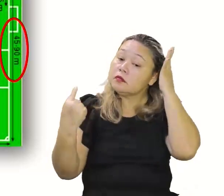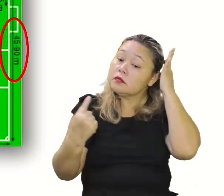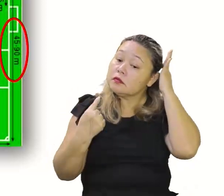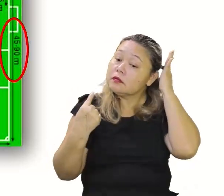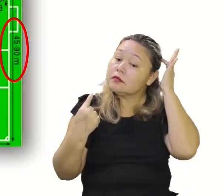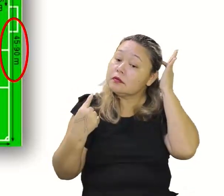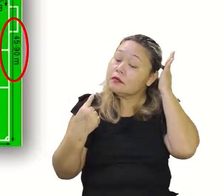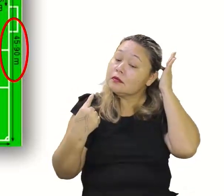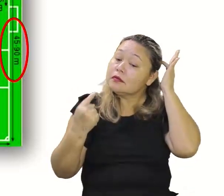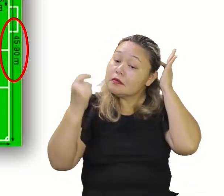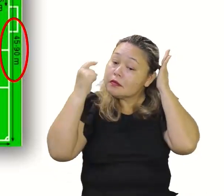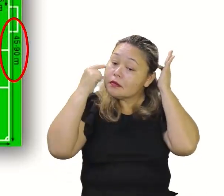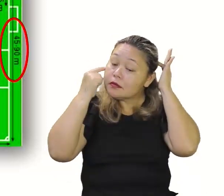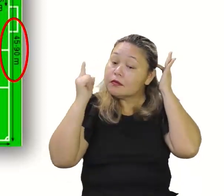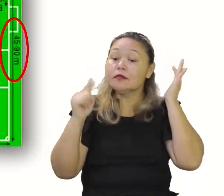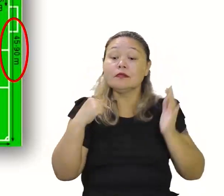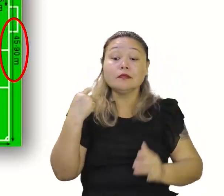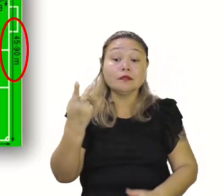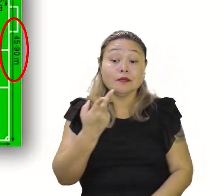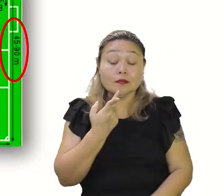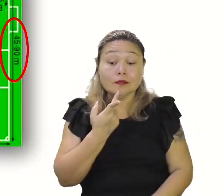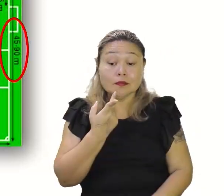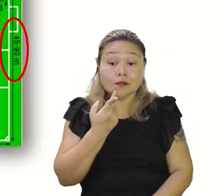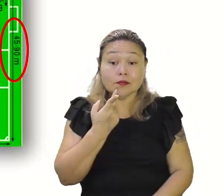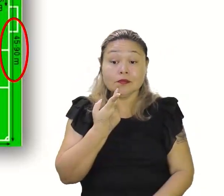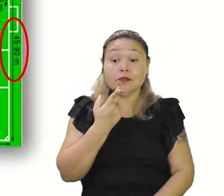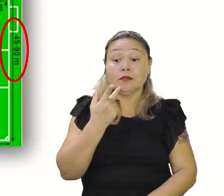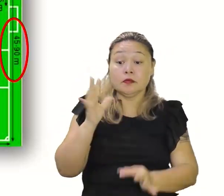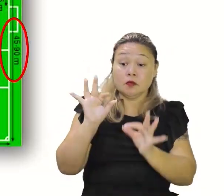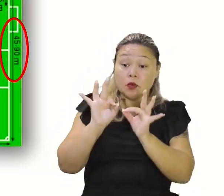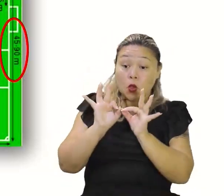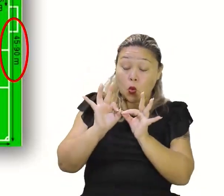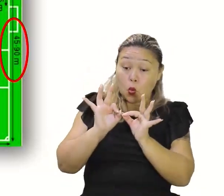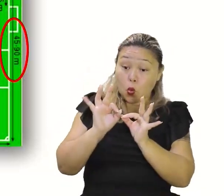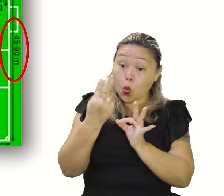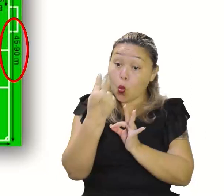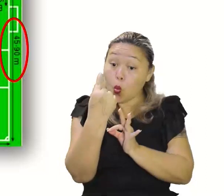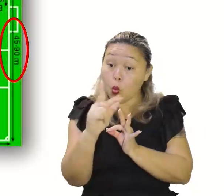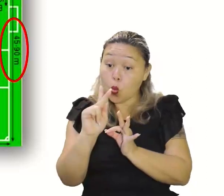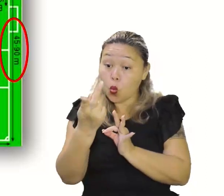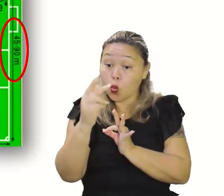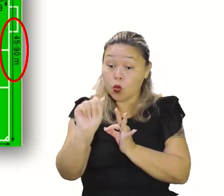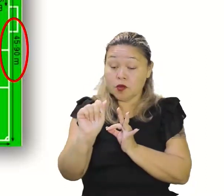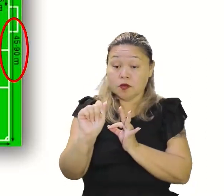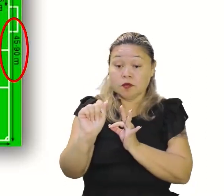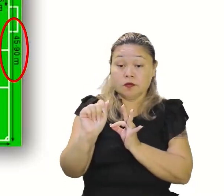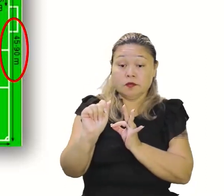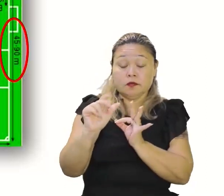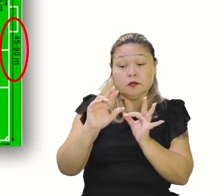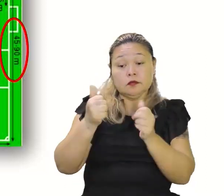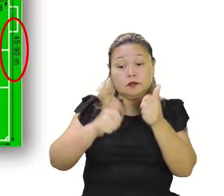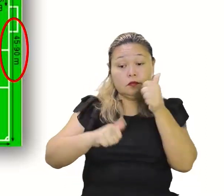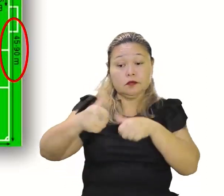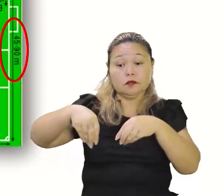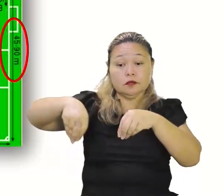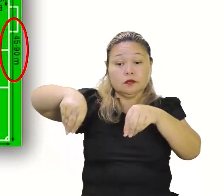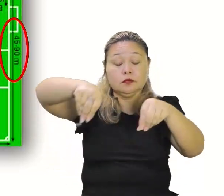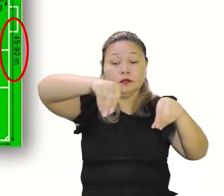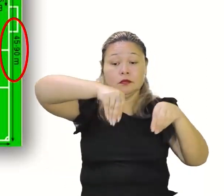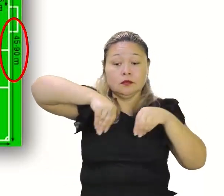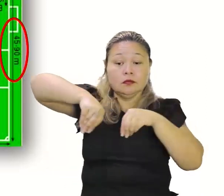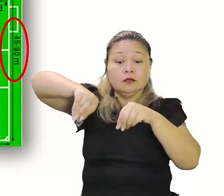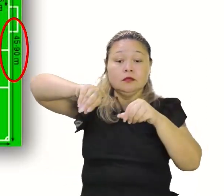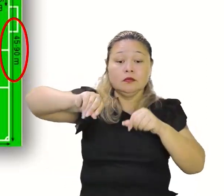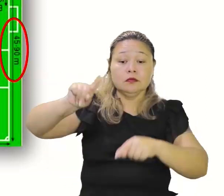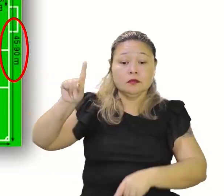no seguinte, estamos falando de 1 hectare, Então, olha só ali a variação do campo. Aí ele colocou lá embaixo, lá é